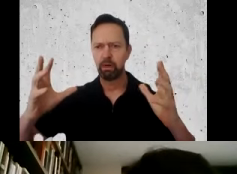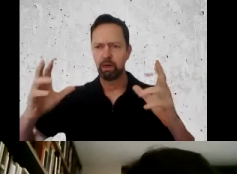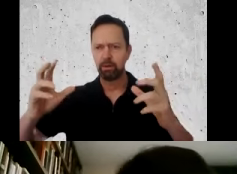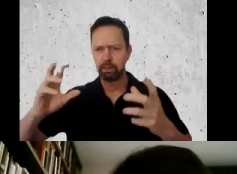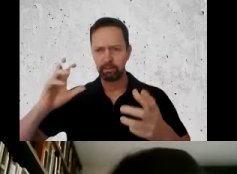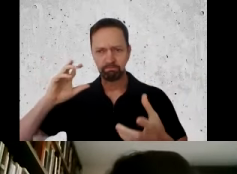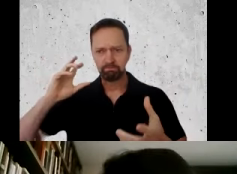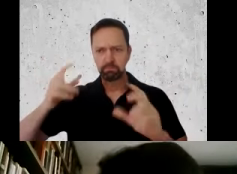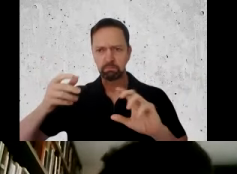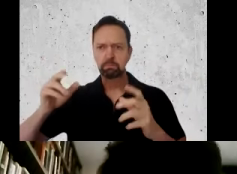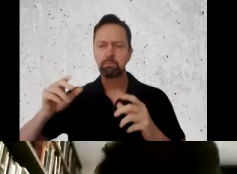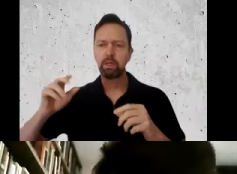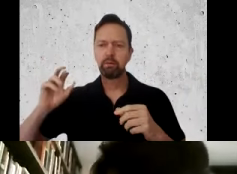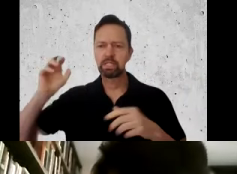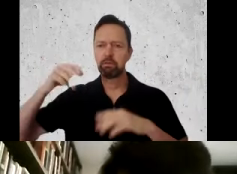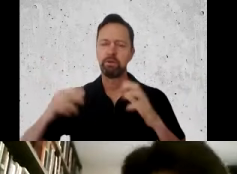É uma...